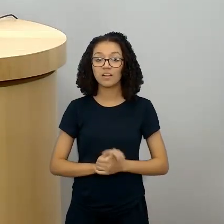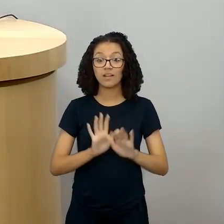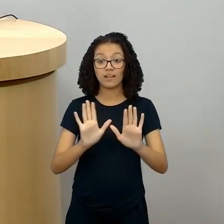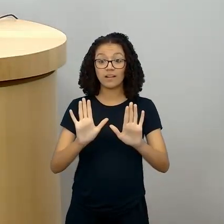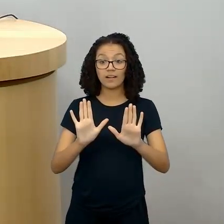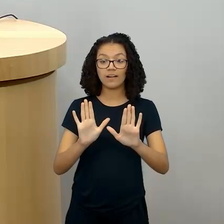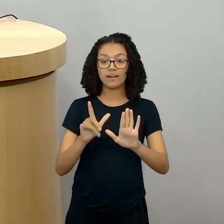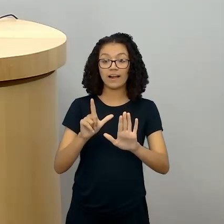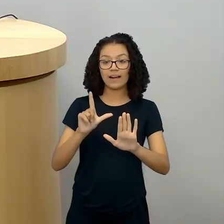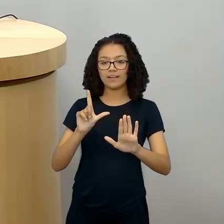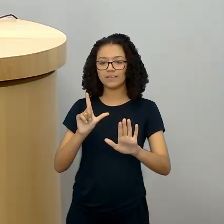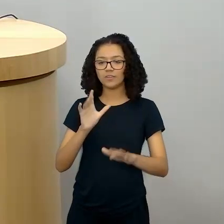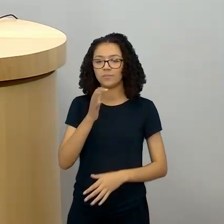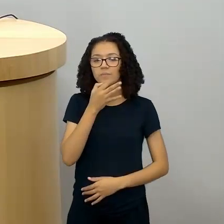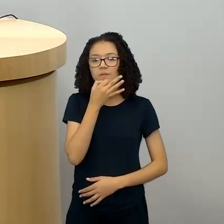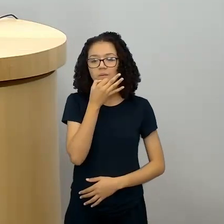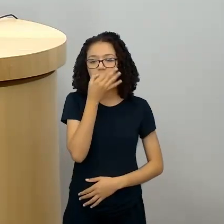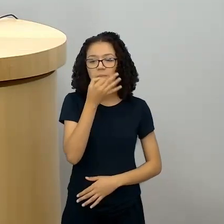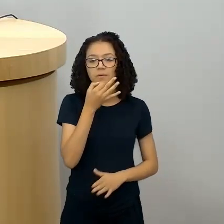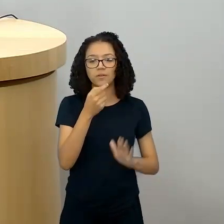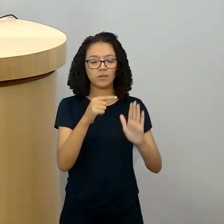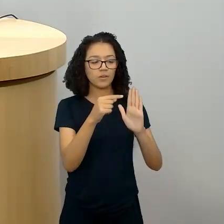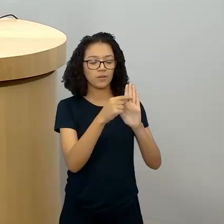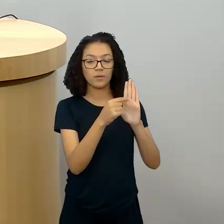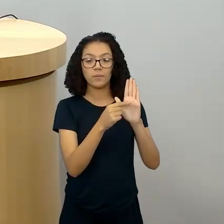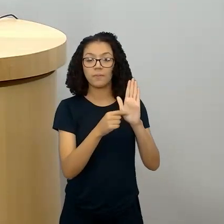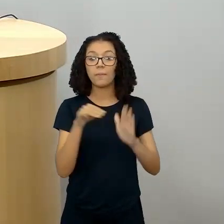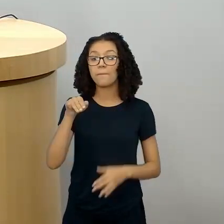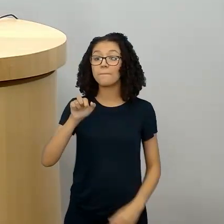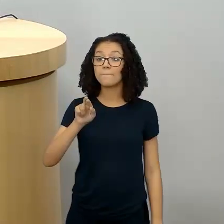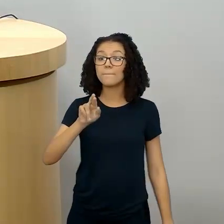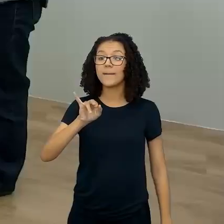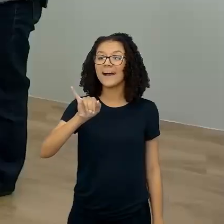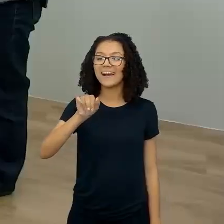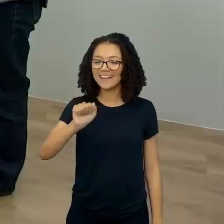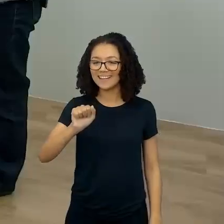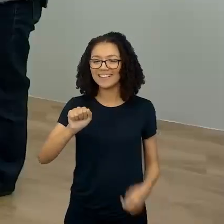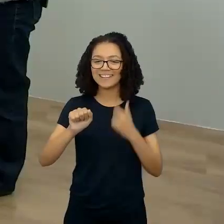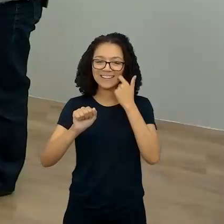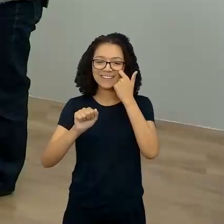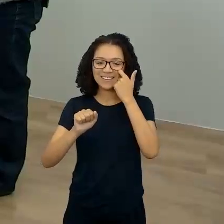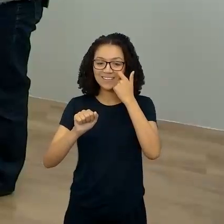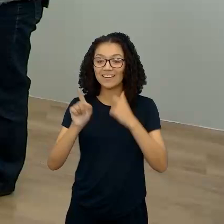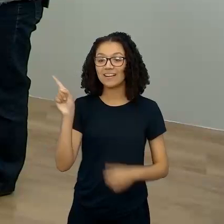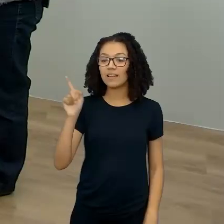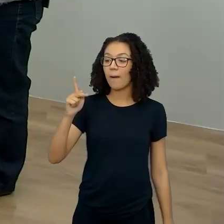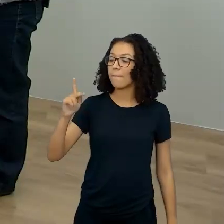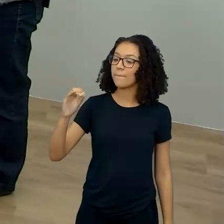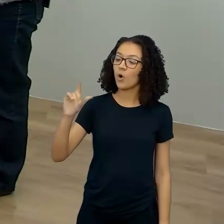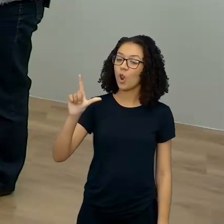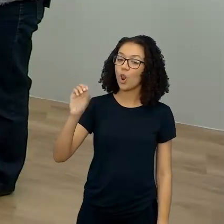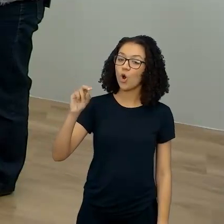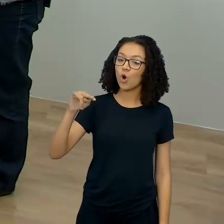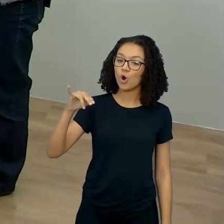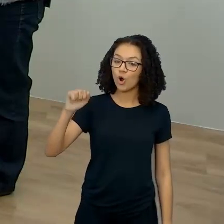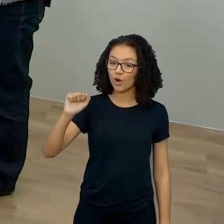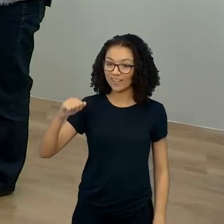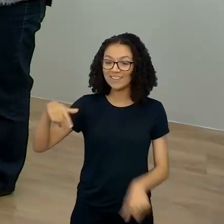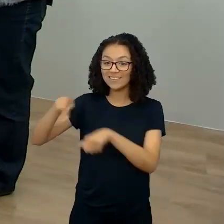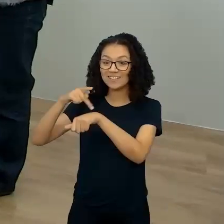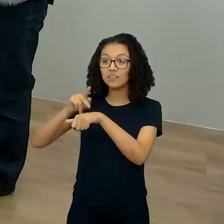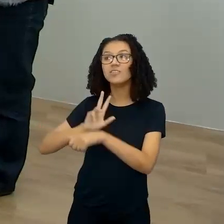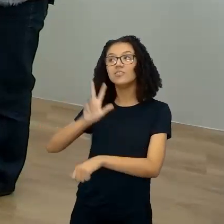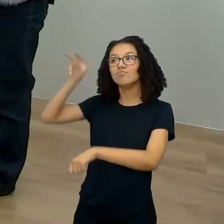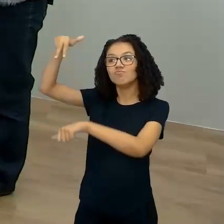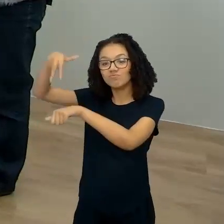nós temos um comentário aqui no chat, Elê, da Maria, falando que visitou a casa dela lá na Polônia. Olha, Ah, da na Maria do Polônia, Rio.